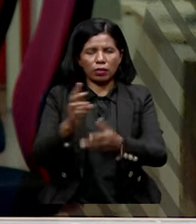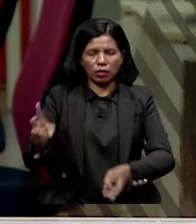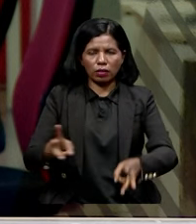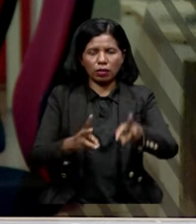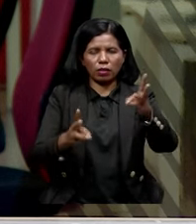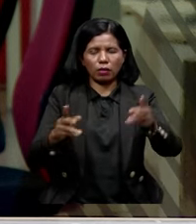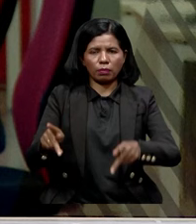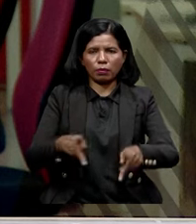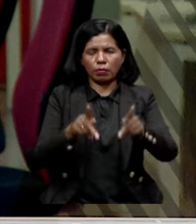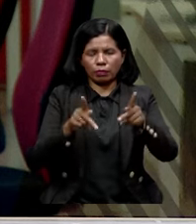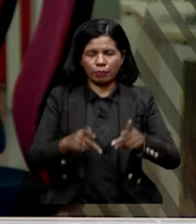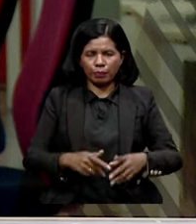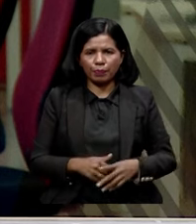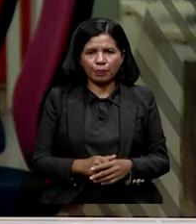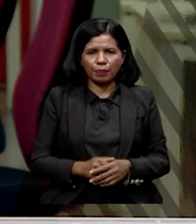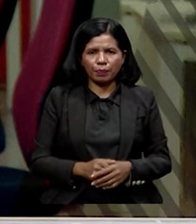público.